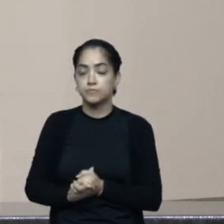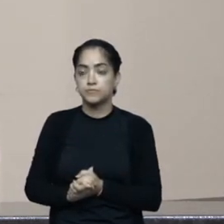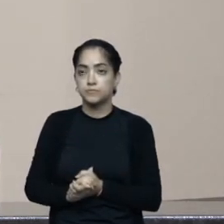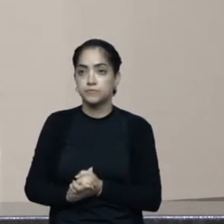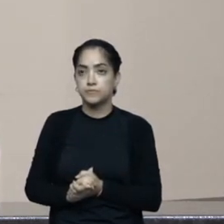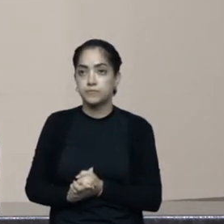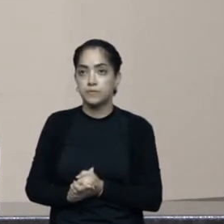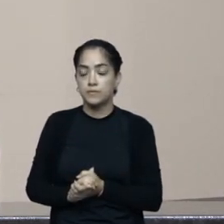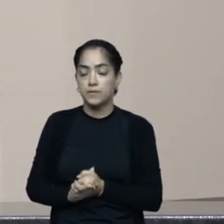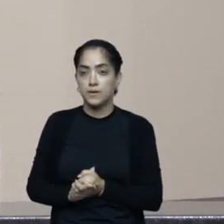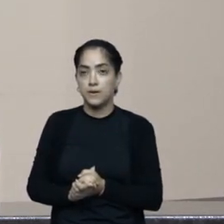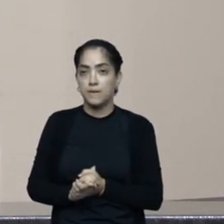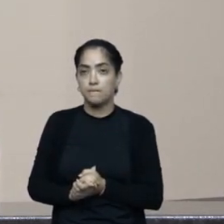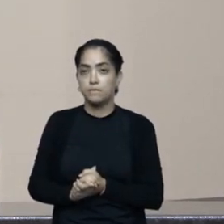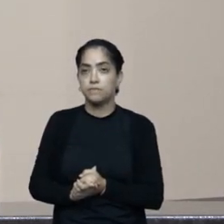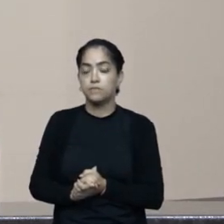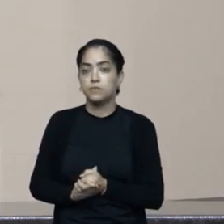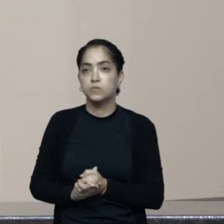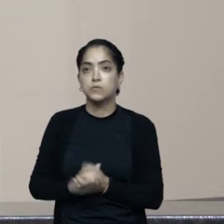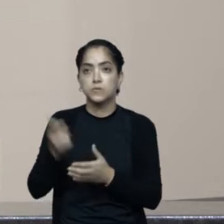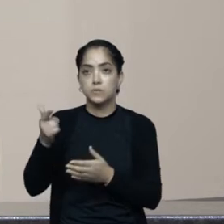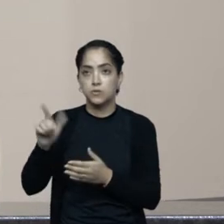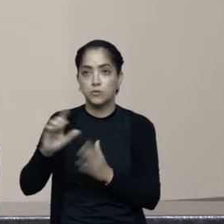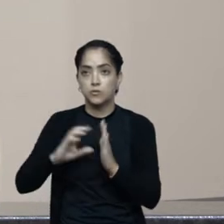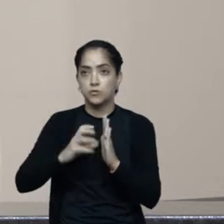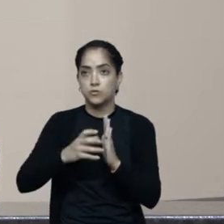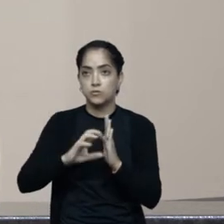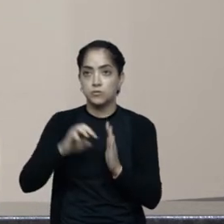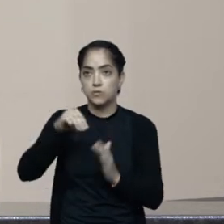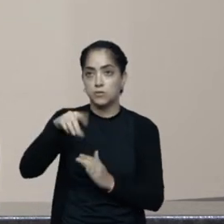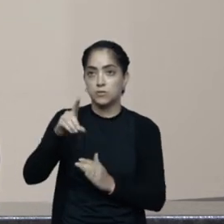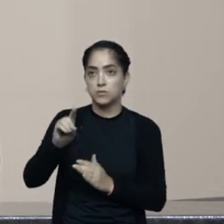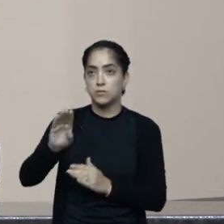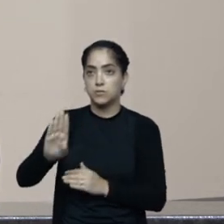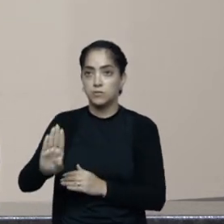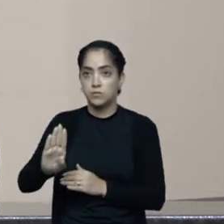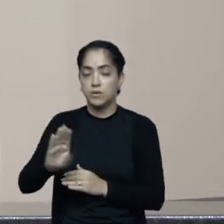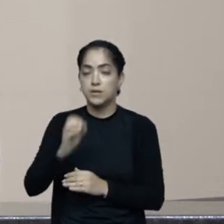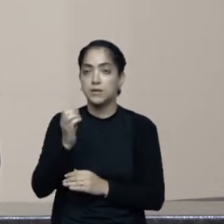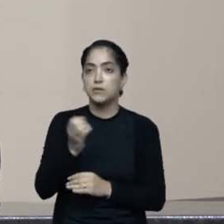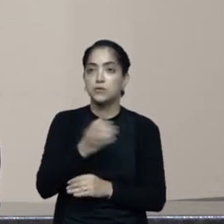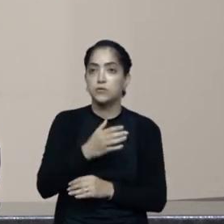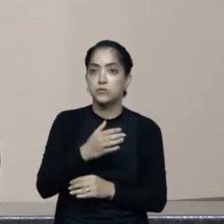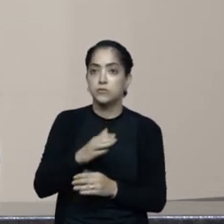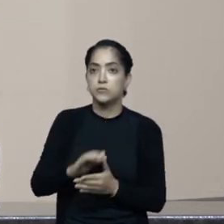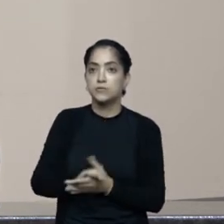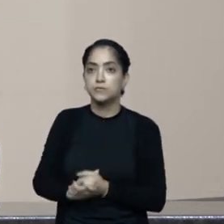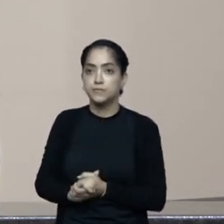Horário destinado ao bloco MDB Novo.